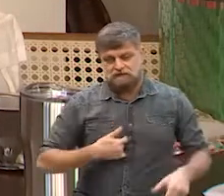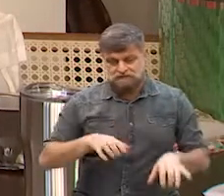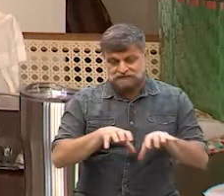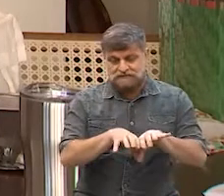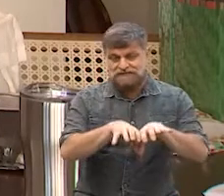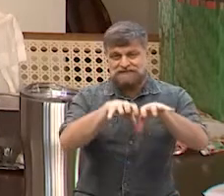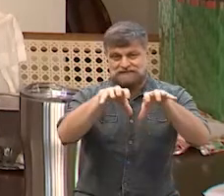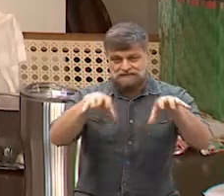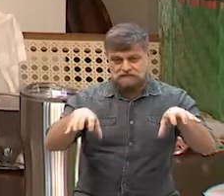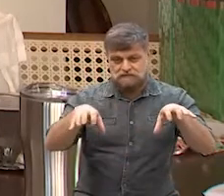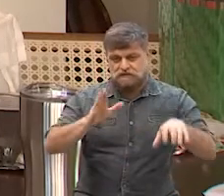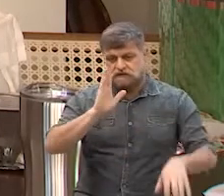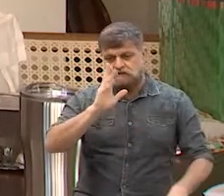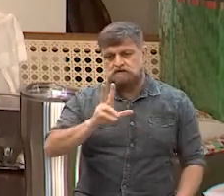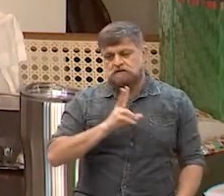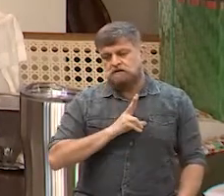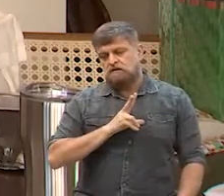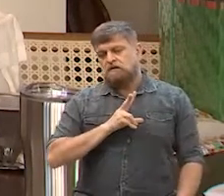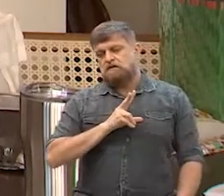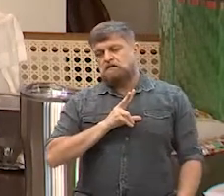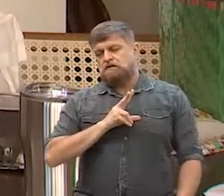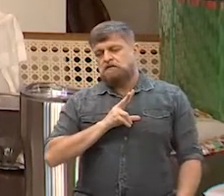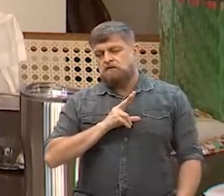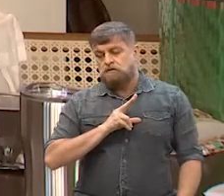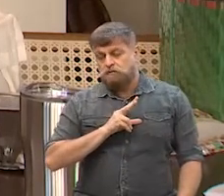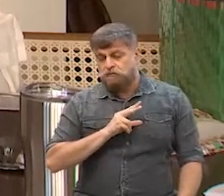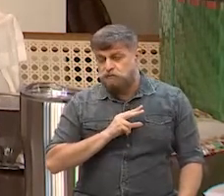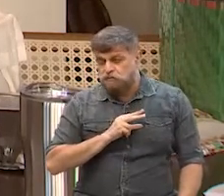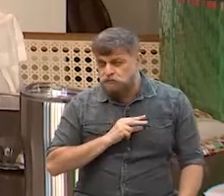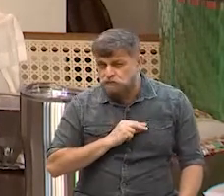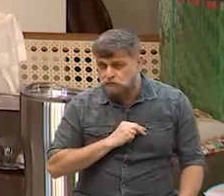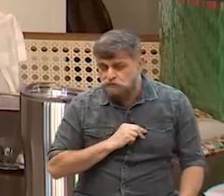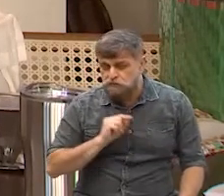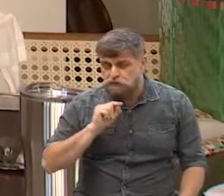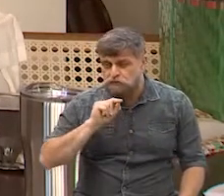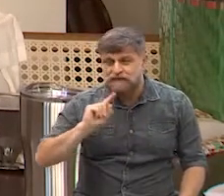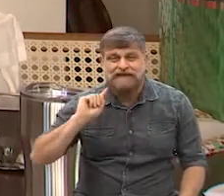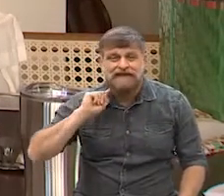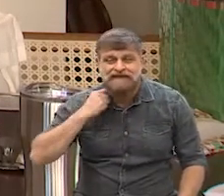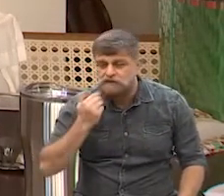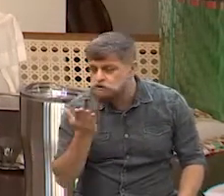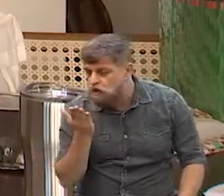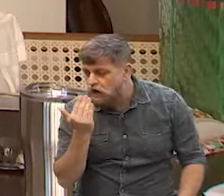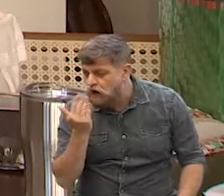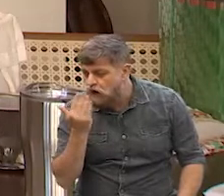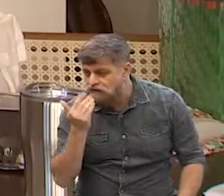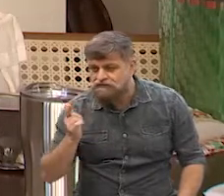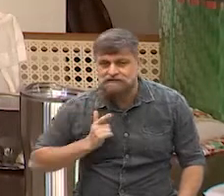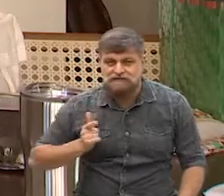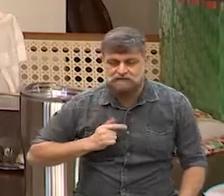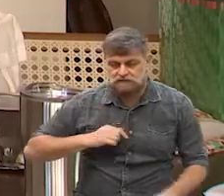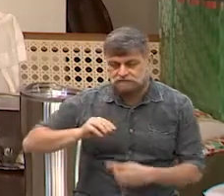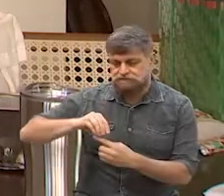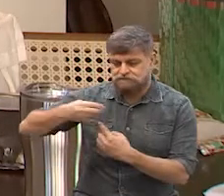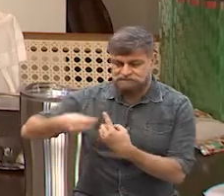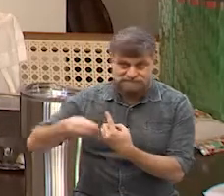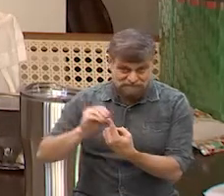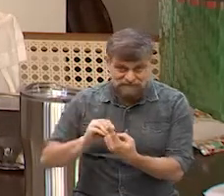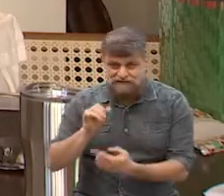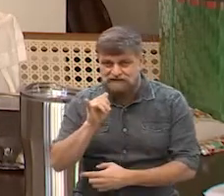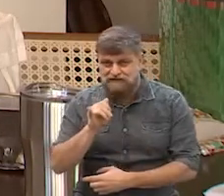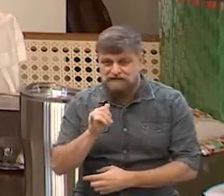separação, já dá um alívio no coração. Que o que é? O que é o lixo orgânico? São as cascas, são as